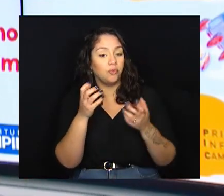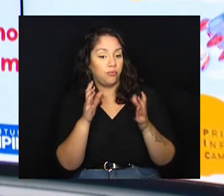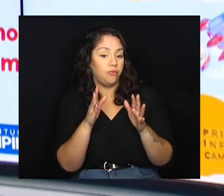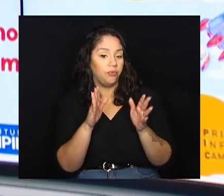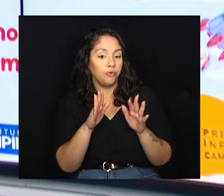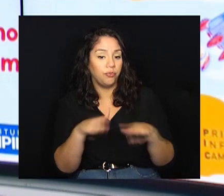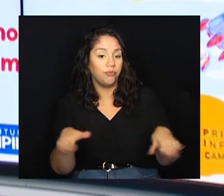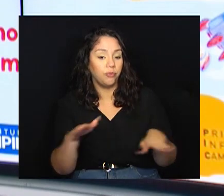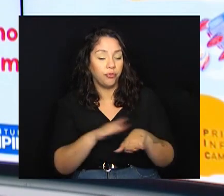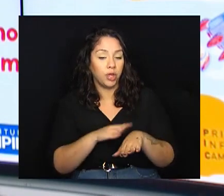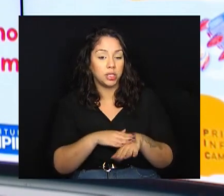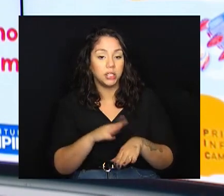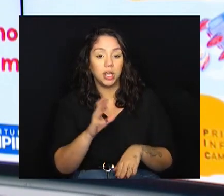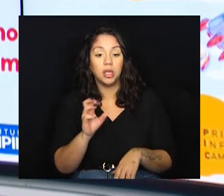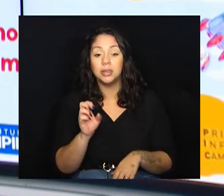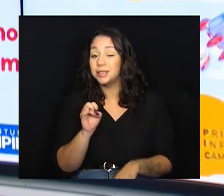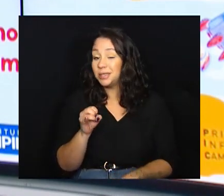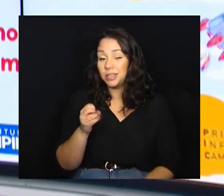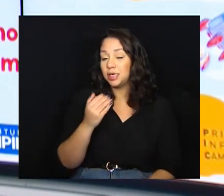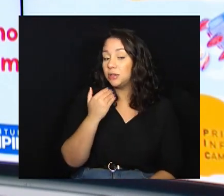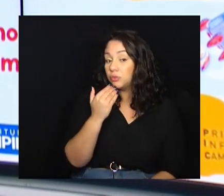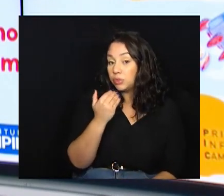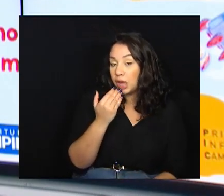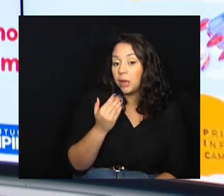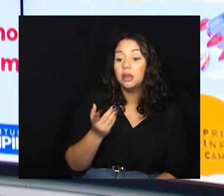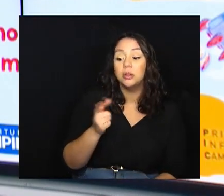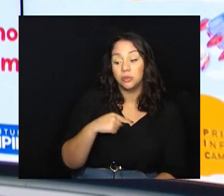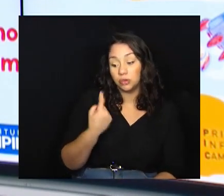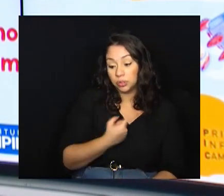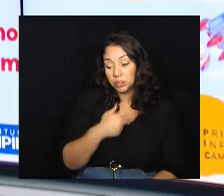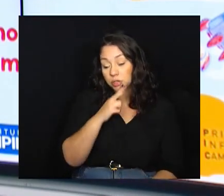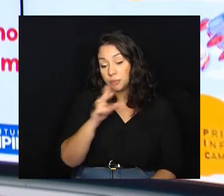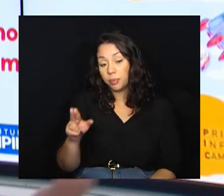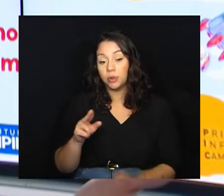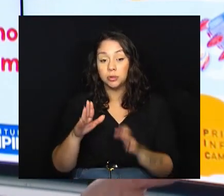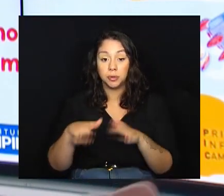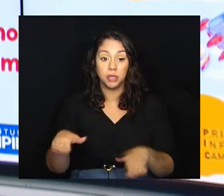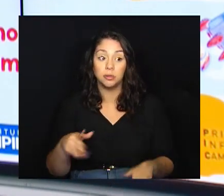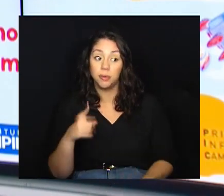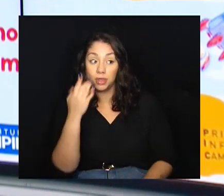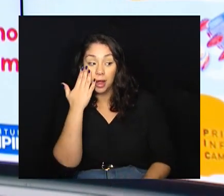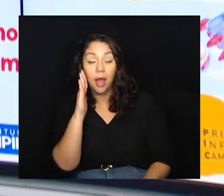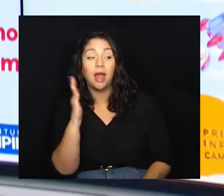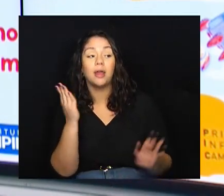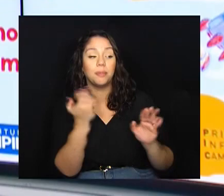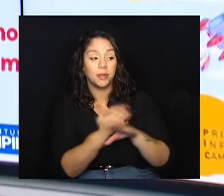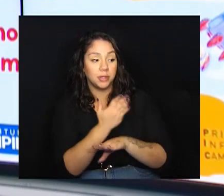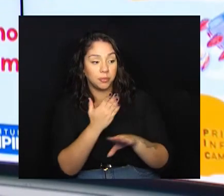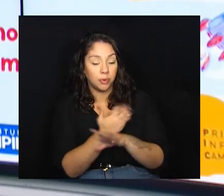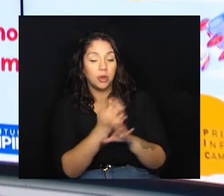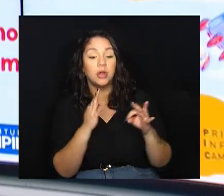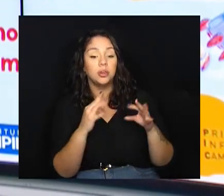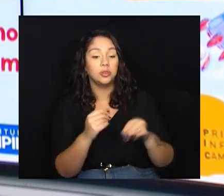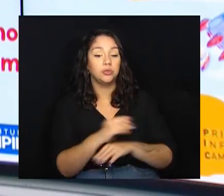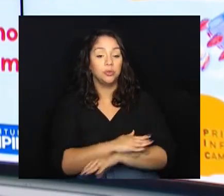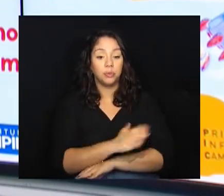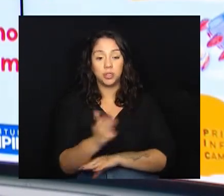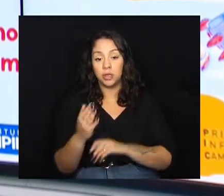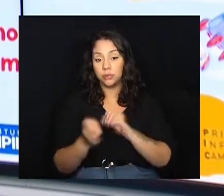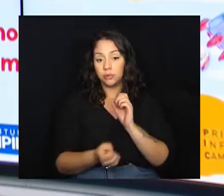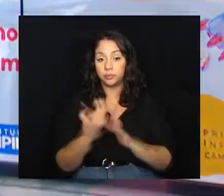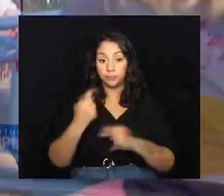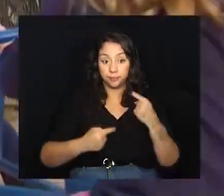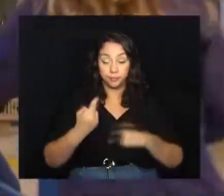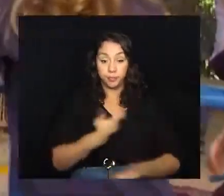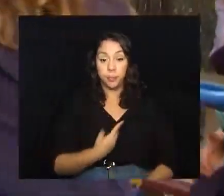não ser pertinente a colher a gente vai dar essa resposta para as crianças elas entenderem que elas participaram de todo um processo na construção de uma política pública